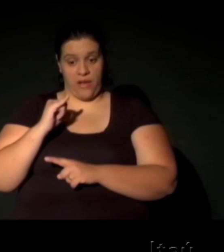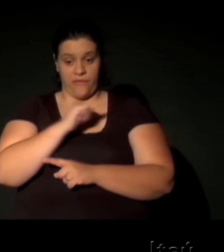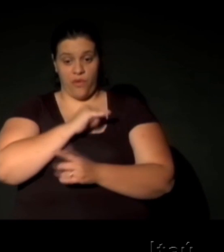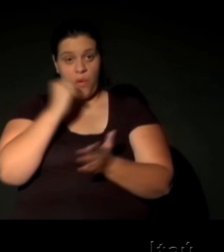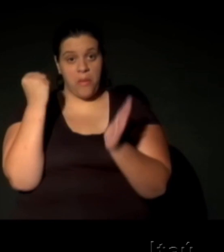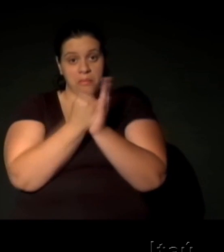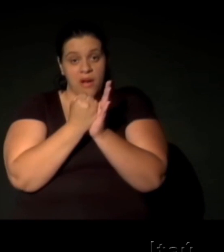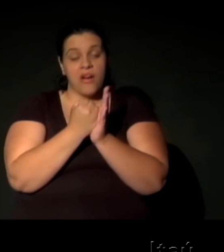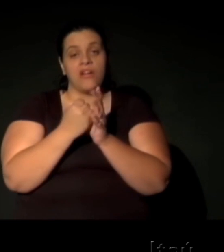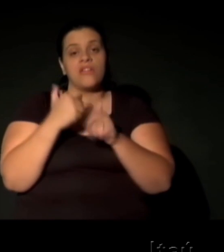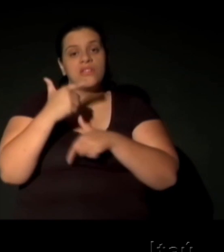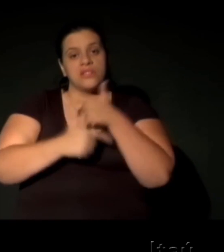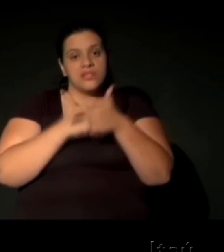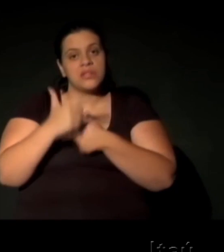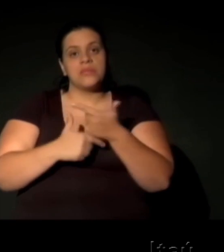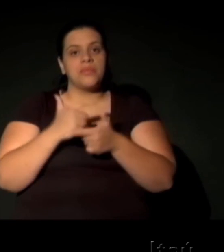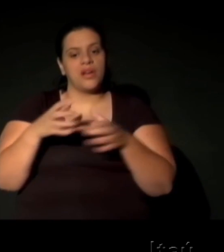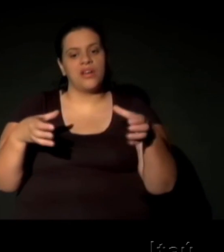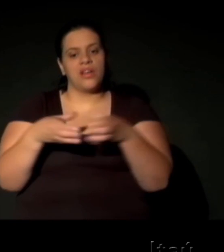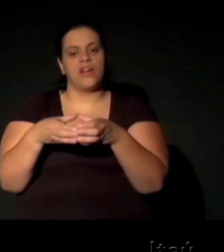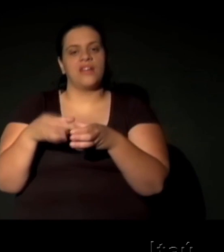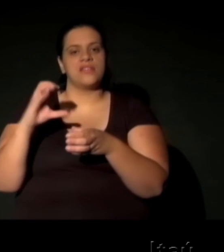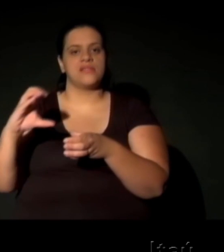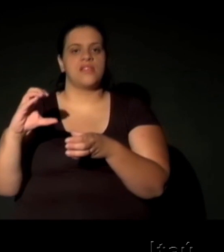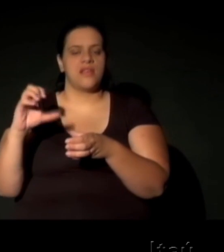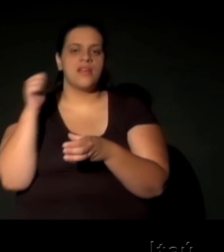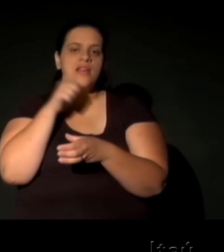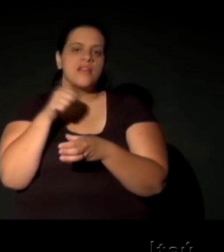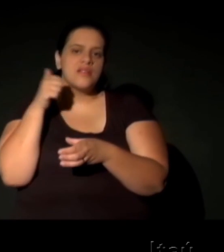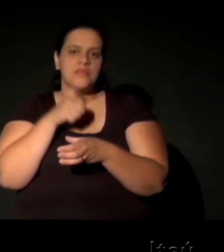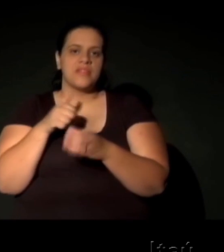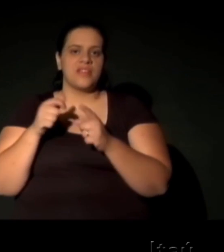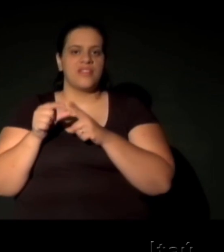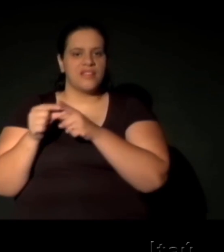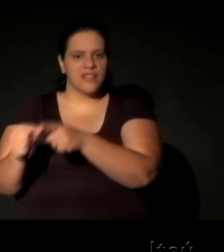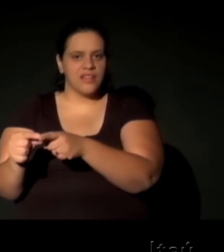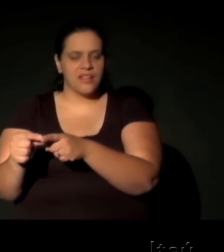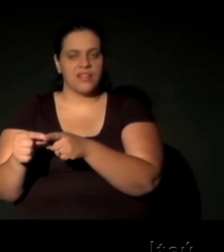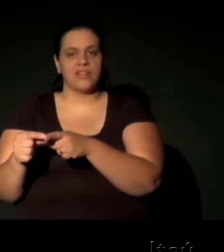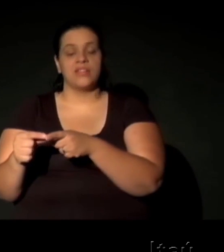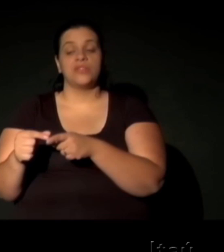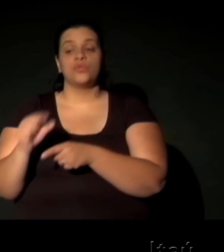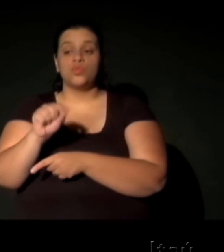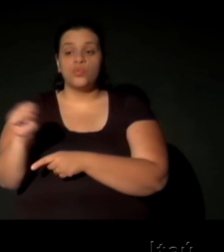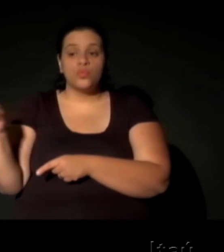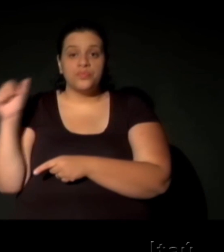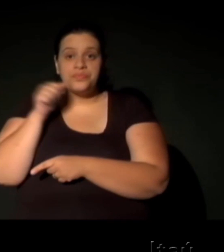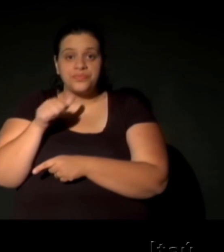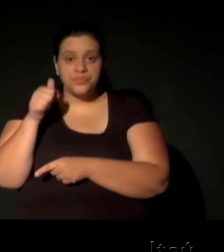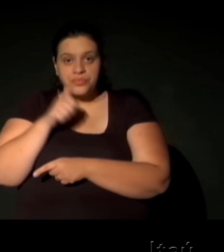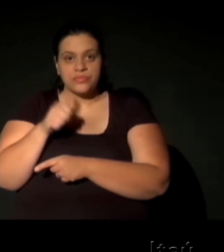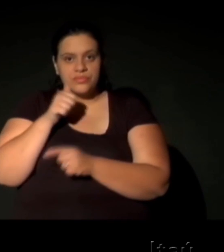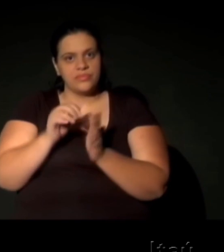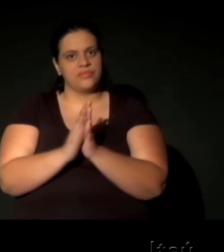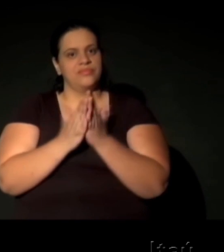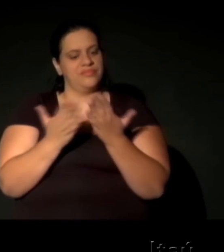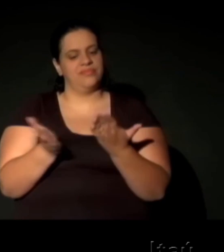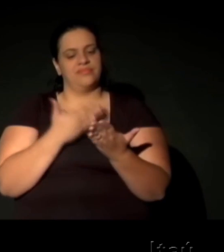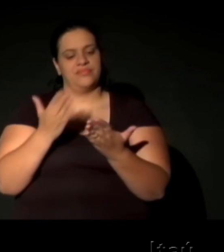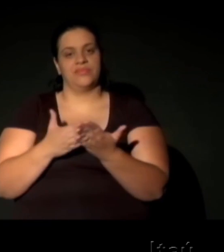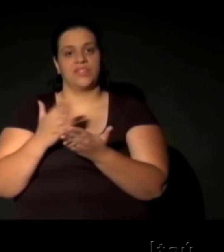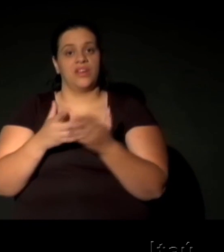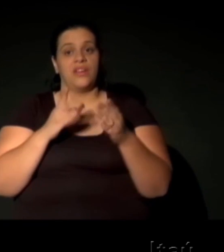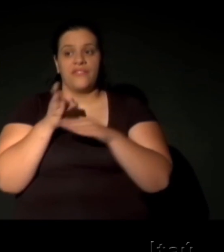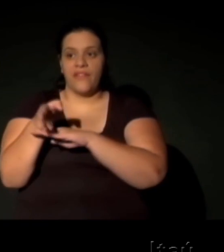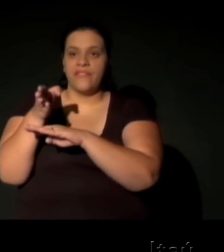uma marca que trabalha com a chamada classe c com as meninas da da Periferia onde as mulheres pegam aquele catálogo para vender